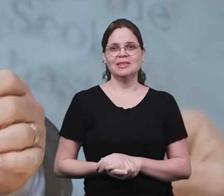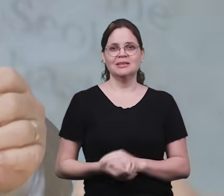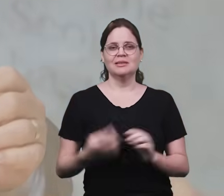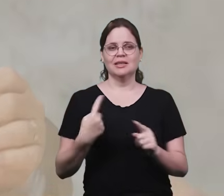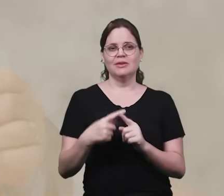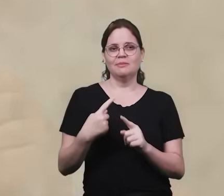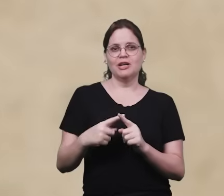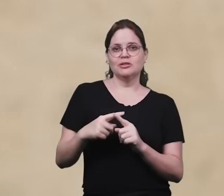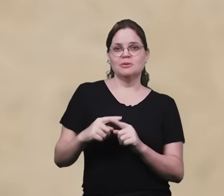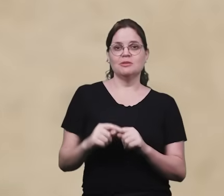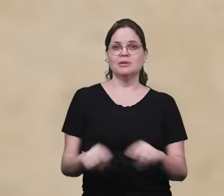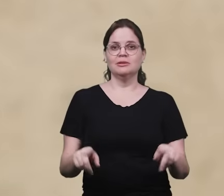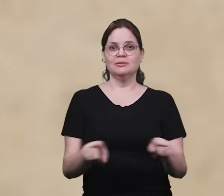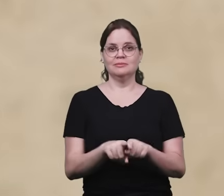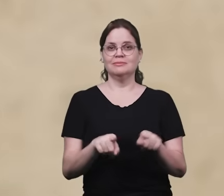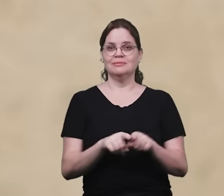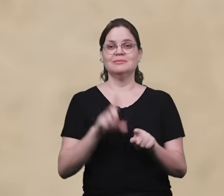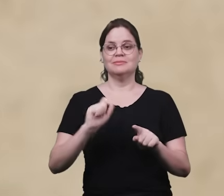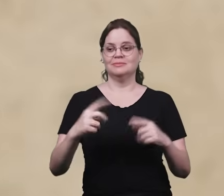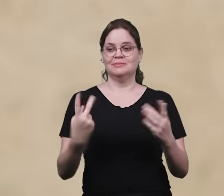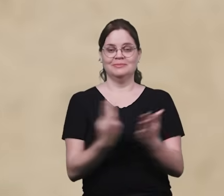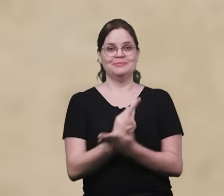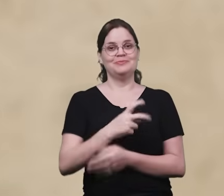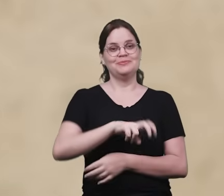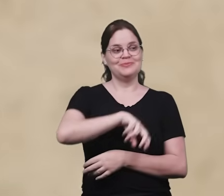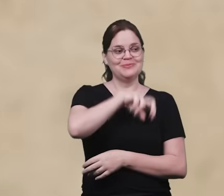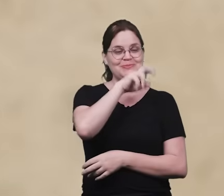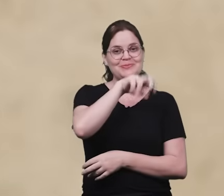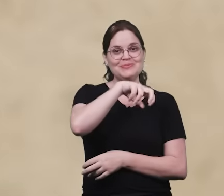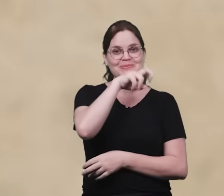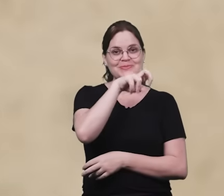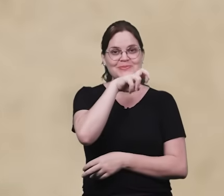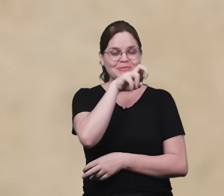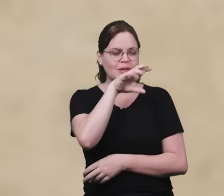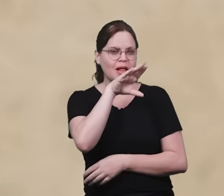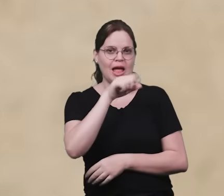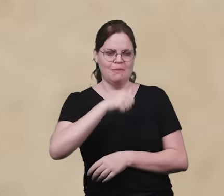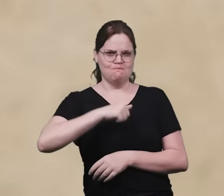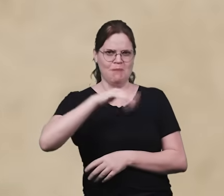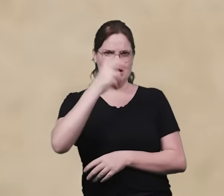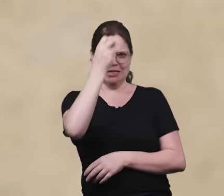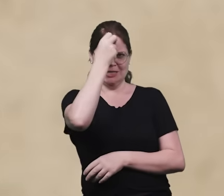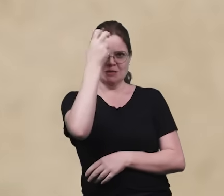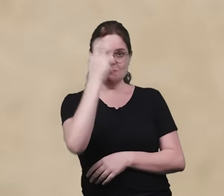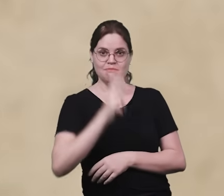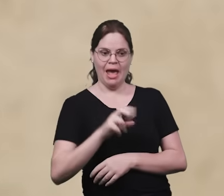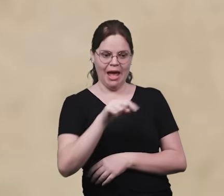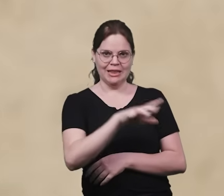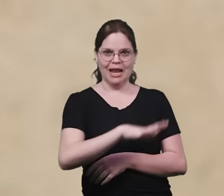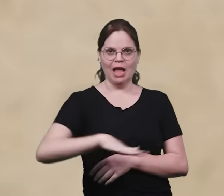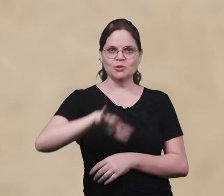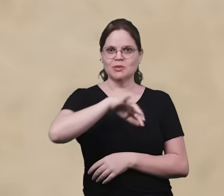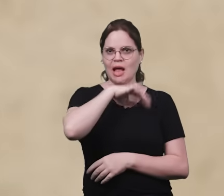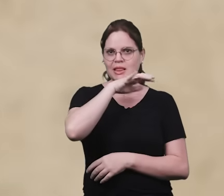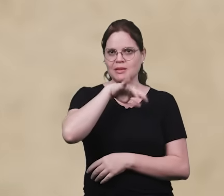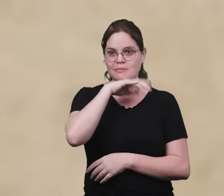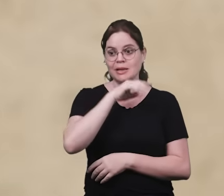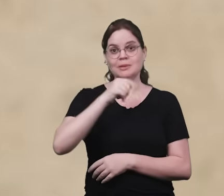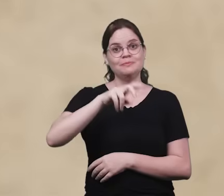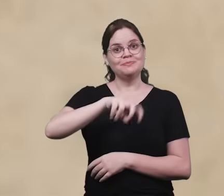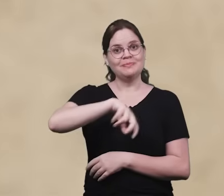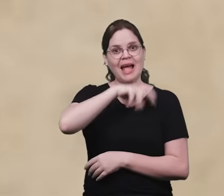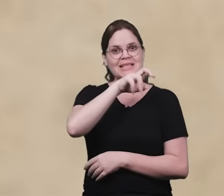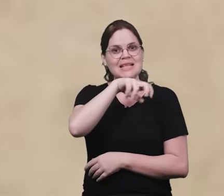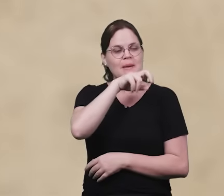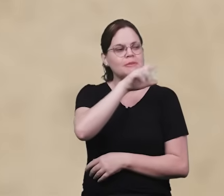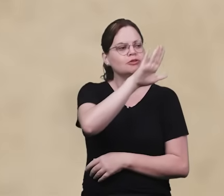3 diz assim: ora, a serpente era mais astuta que todas as alimárias do campo que o Senhor Deus tinha feito. E esta